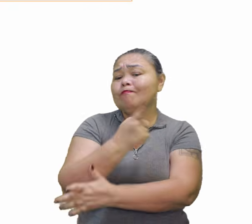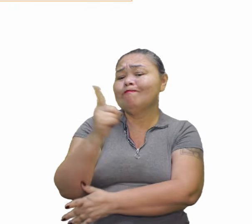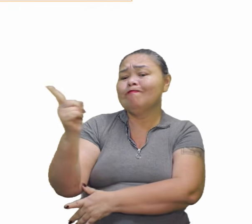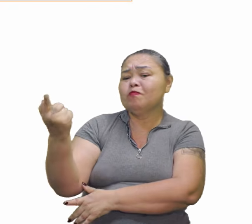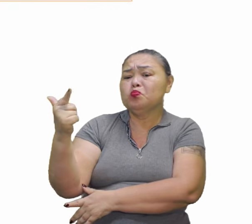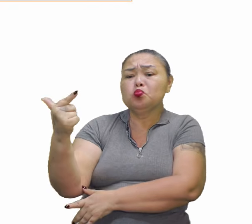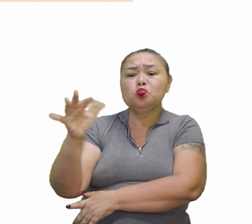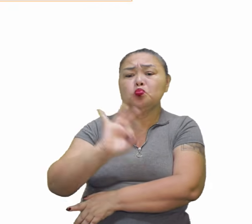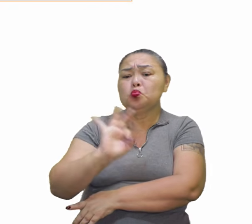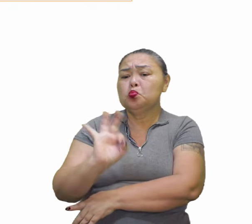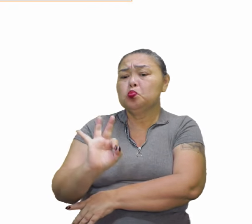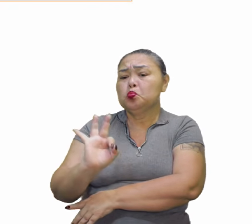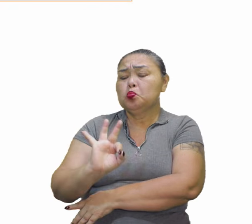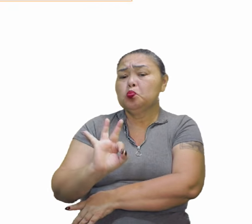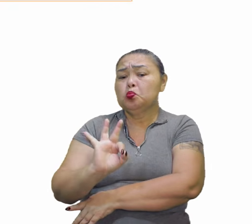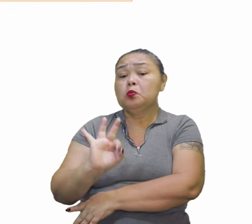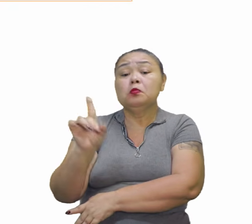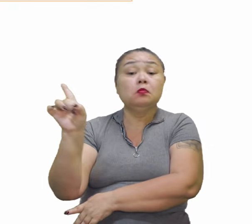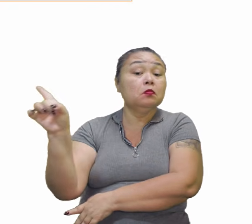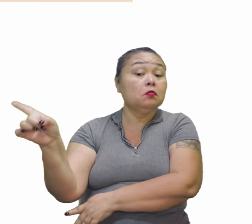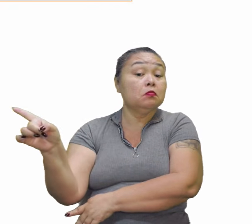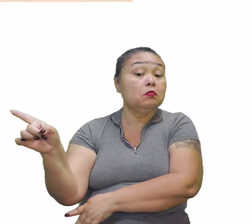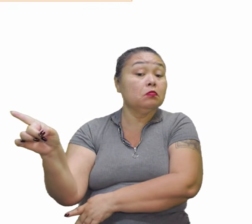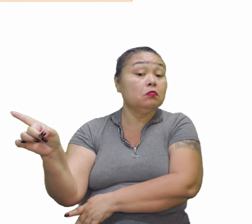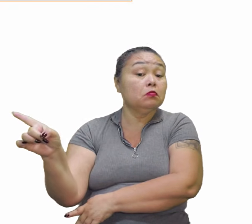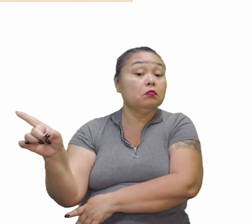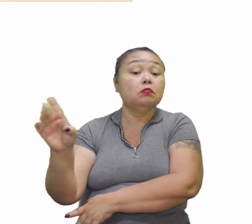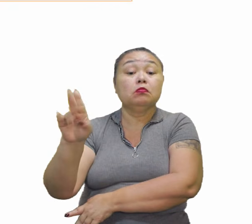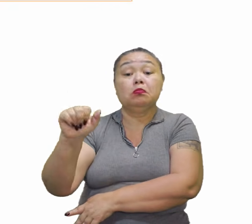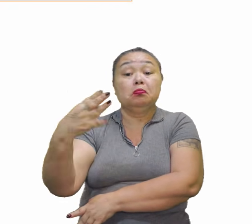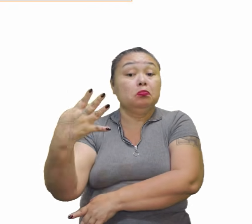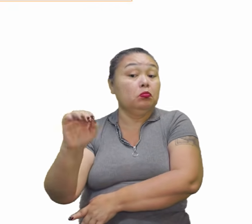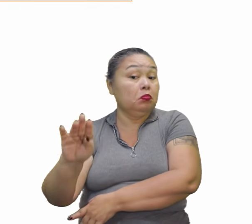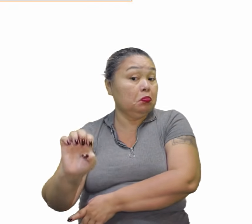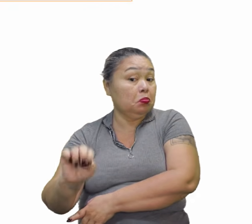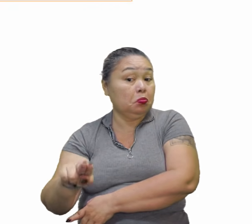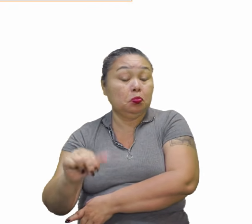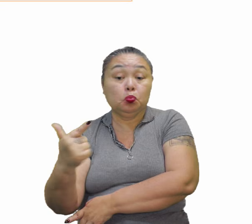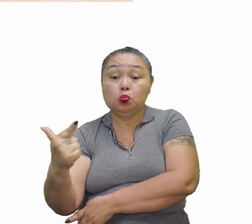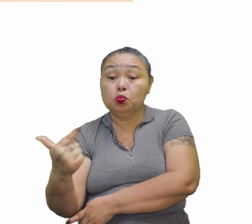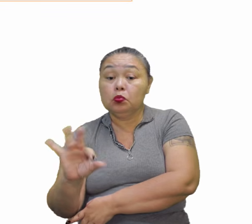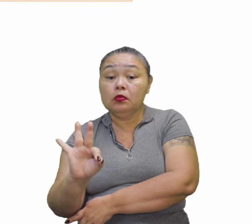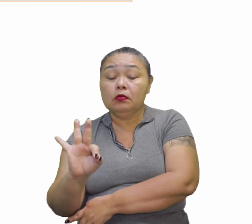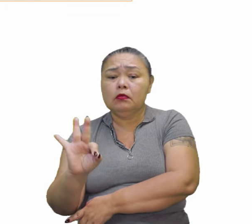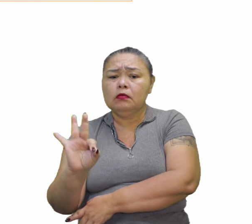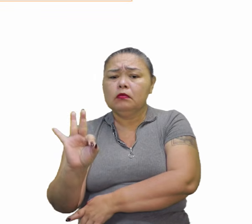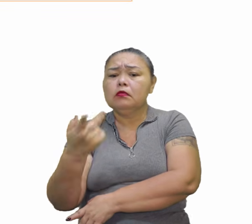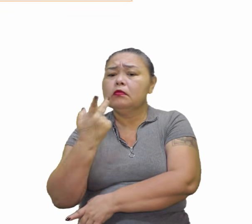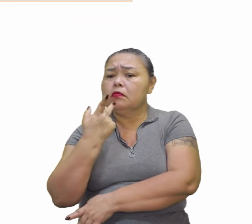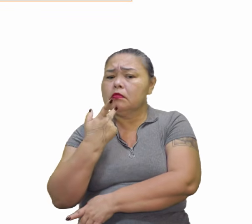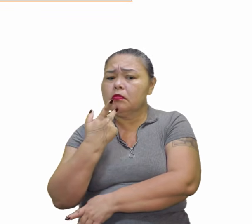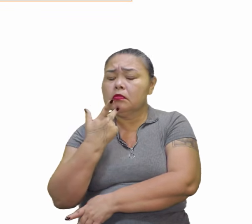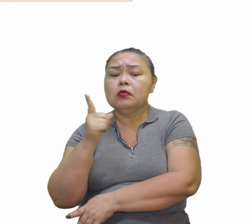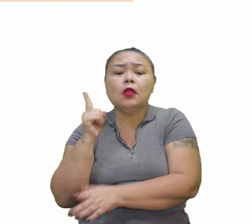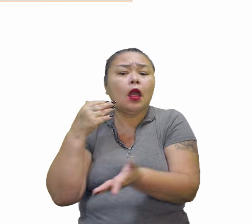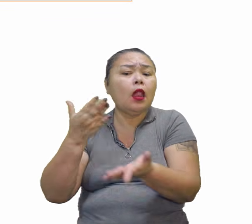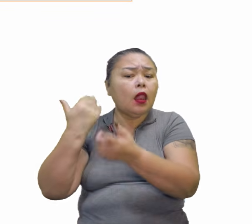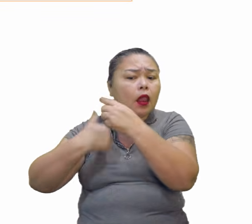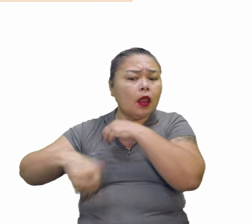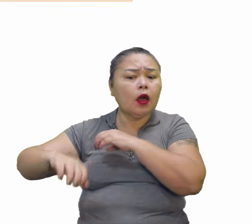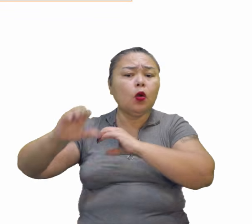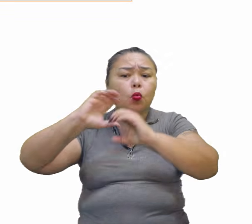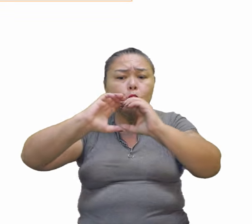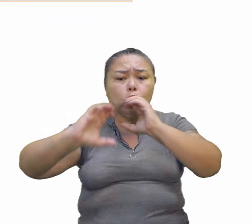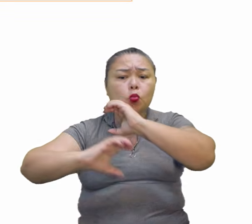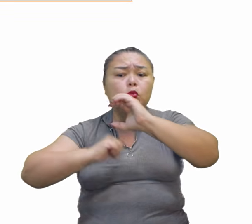que não existem, como é esse caso do but-4-enos. O que isso está dizendo? Está dizendo que lá no